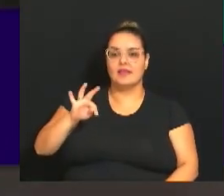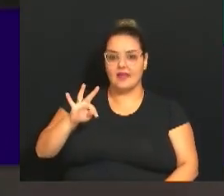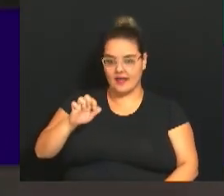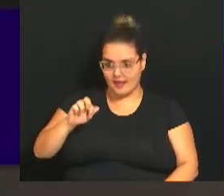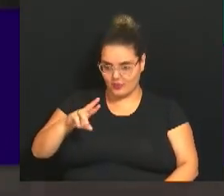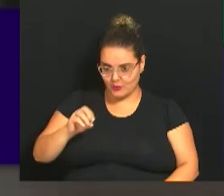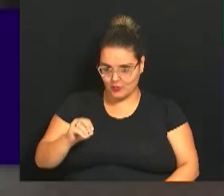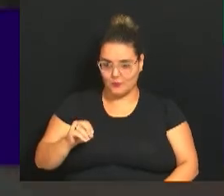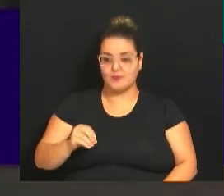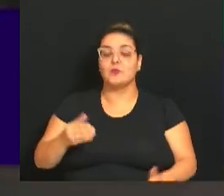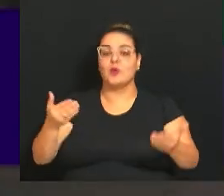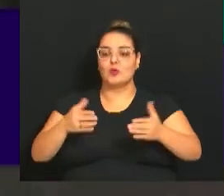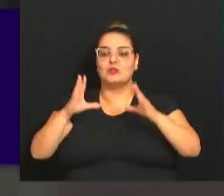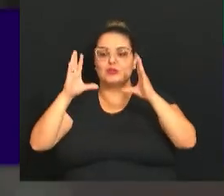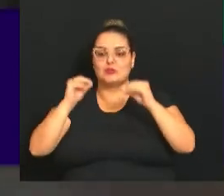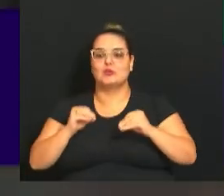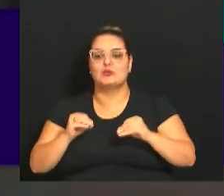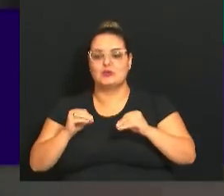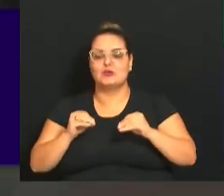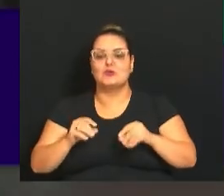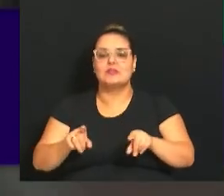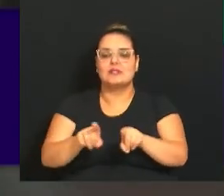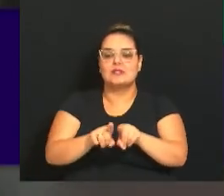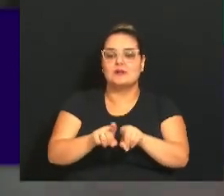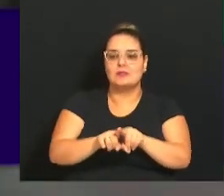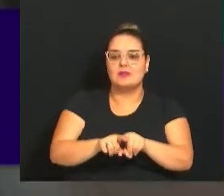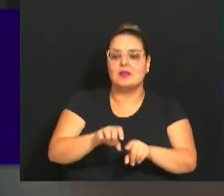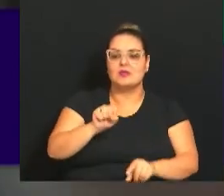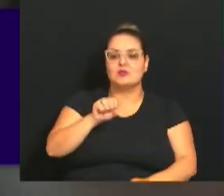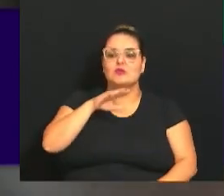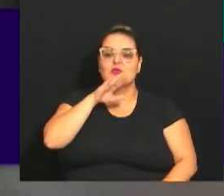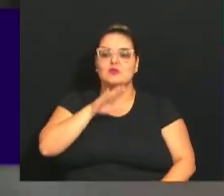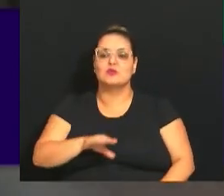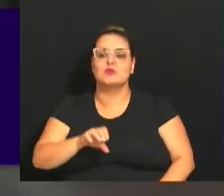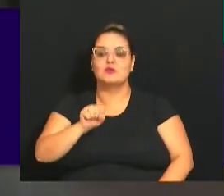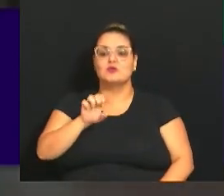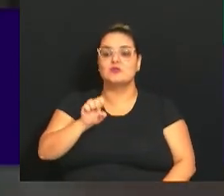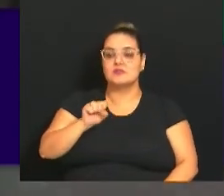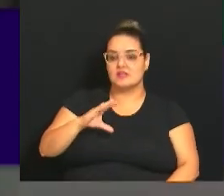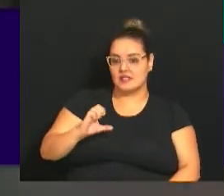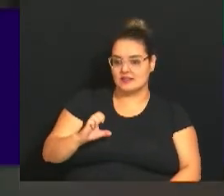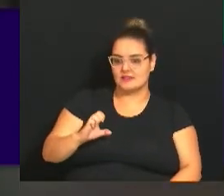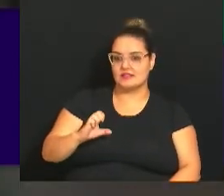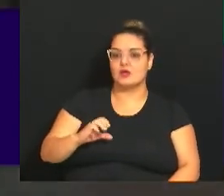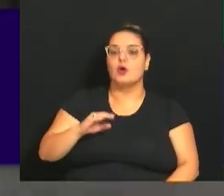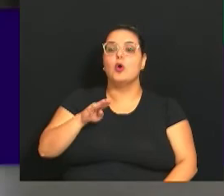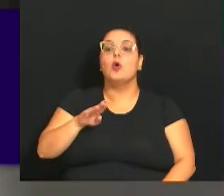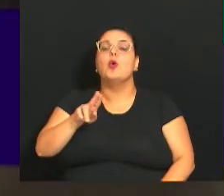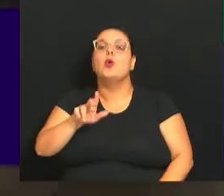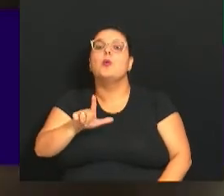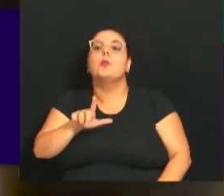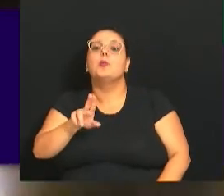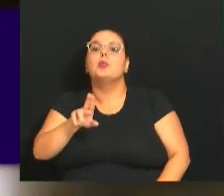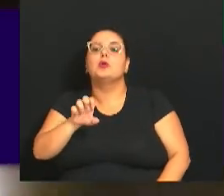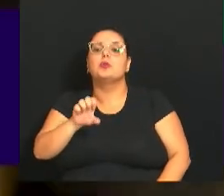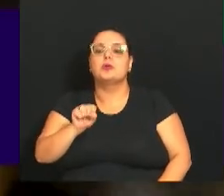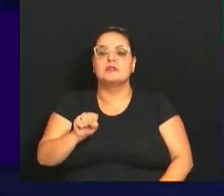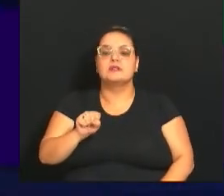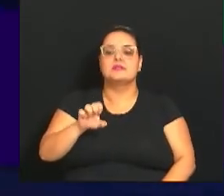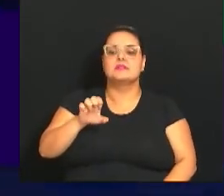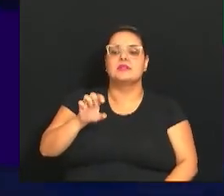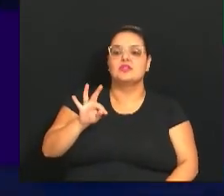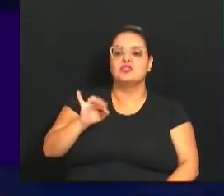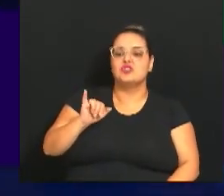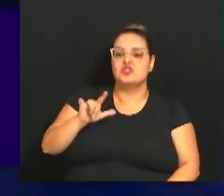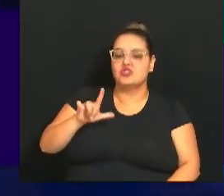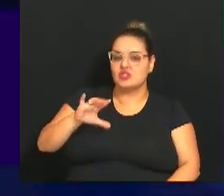noite, no Sesc Campinas, vai ter a apresentação da banda Blues Etílico, em comemoração aos 35 anos do grupo, em